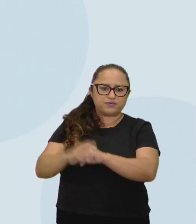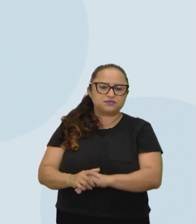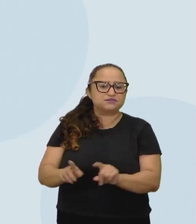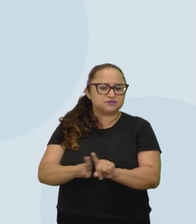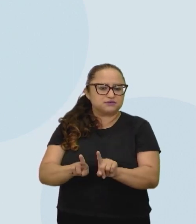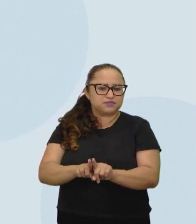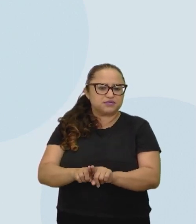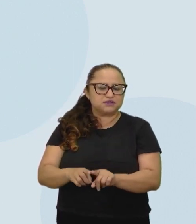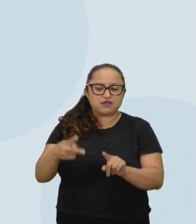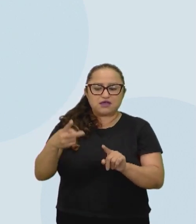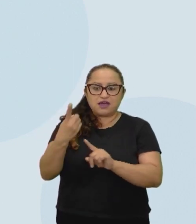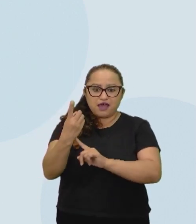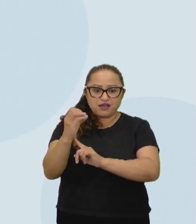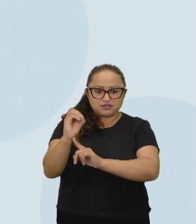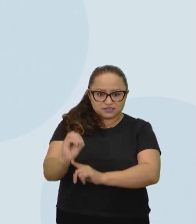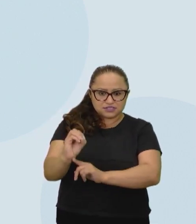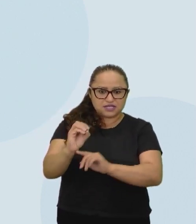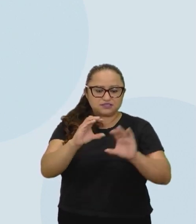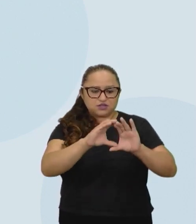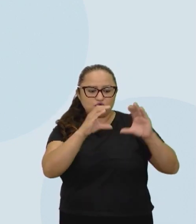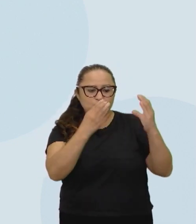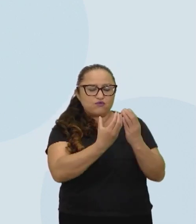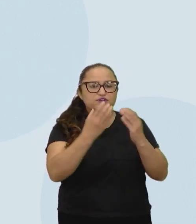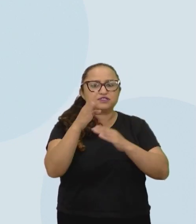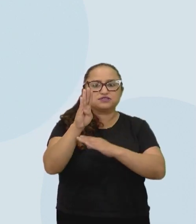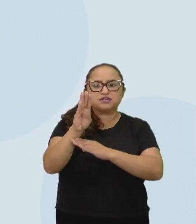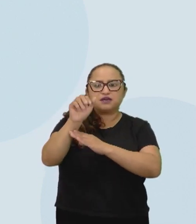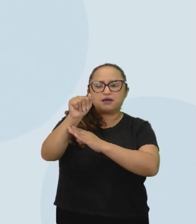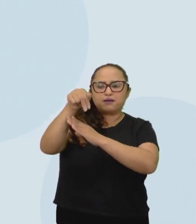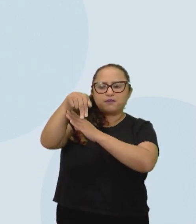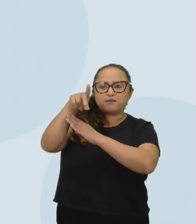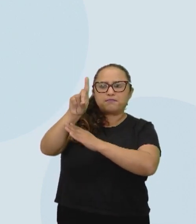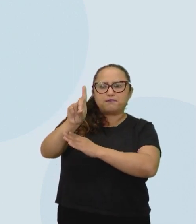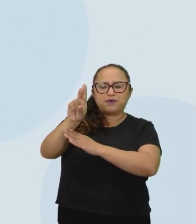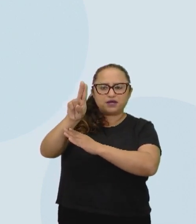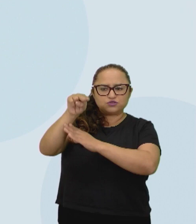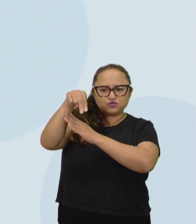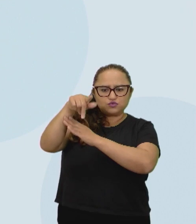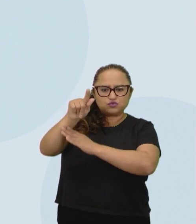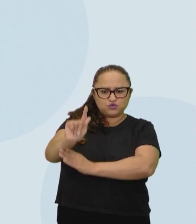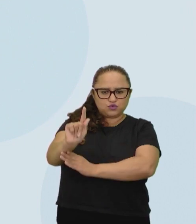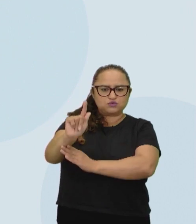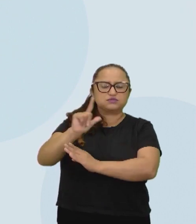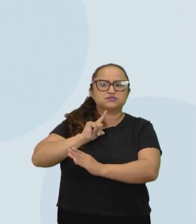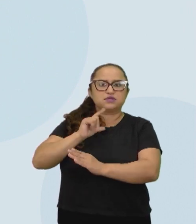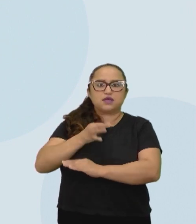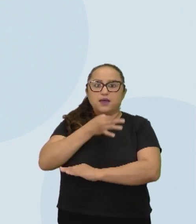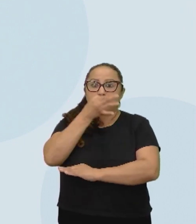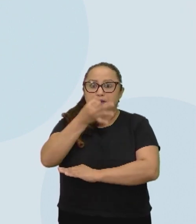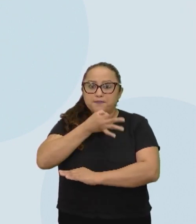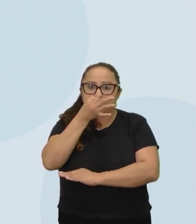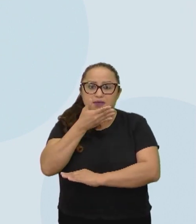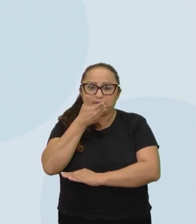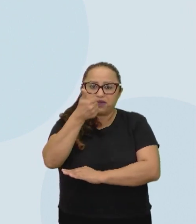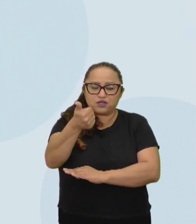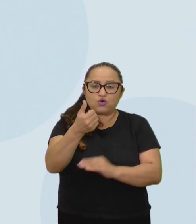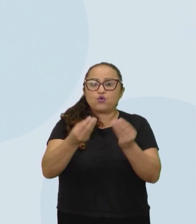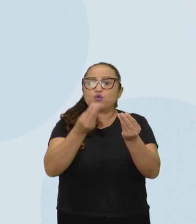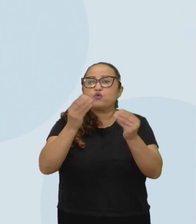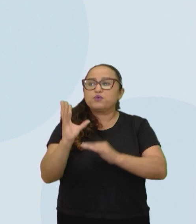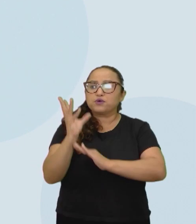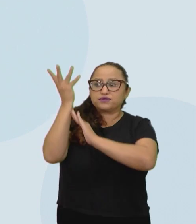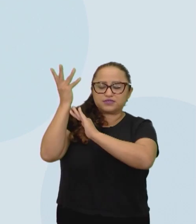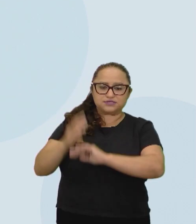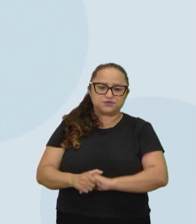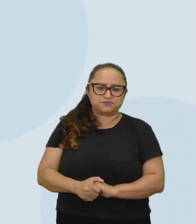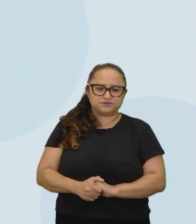vamos usar os 10 princípios da Conferência de Bandung para a gente poder, né, argumentar e contextualizar essa conferência. Olha